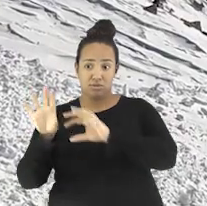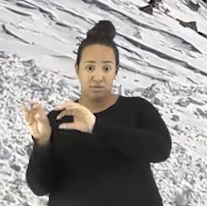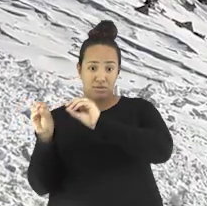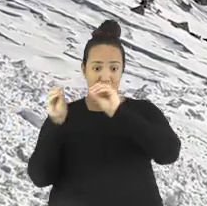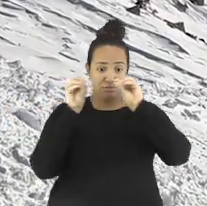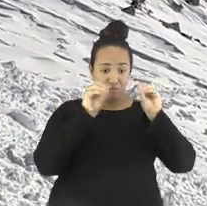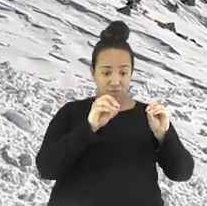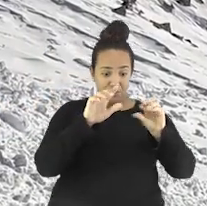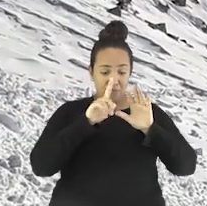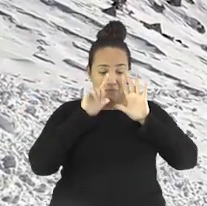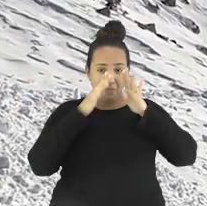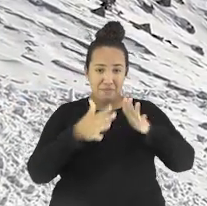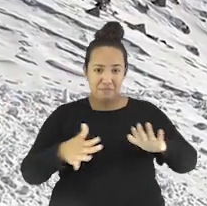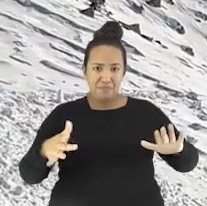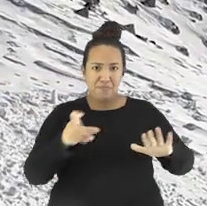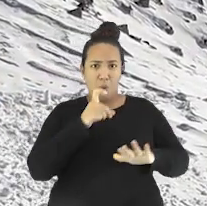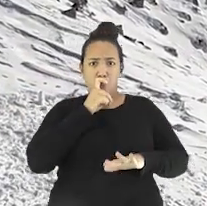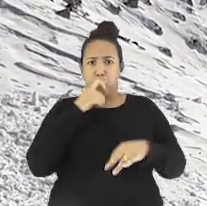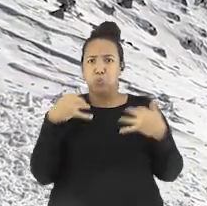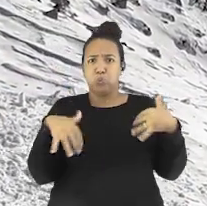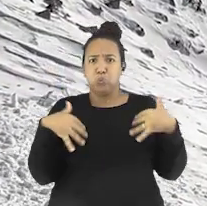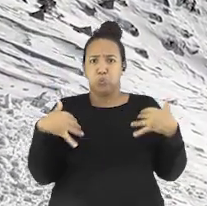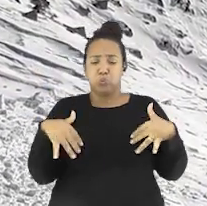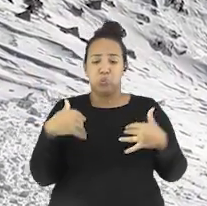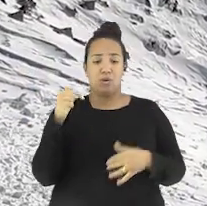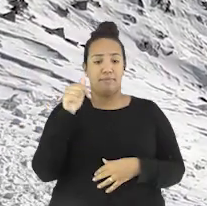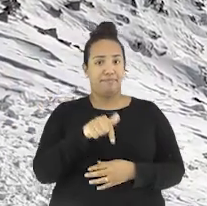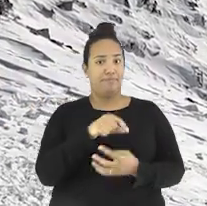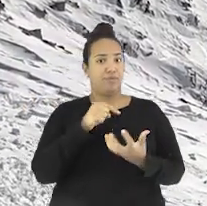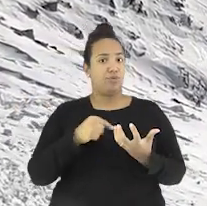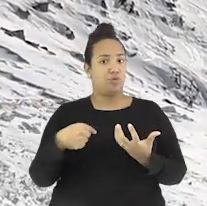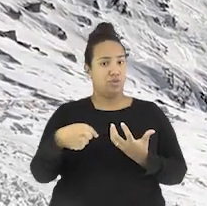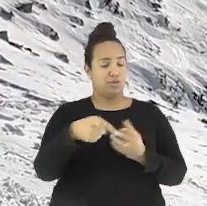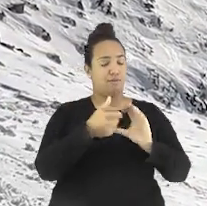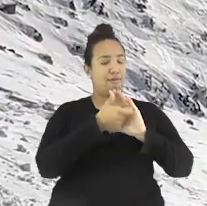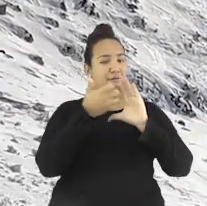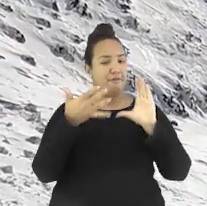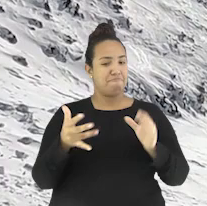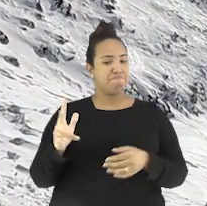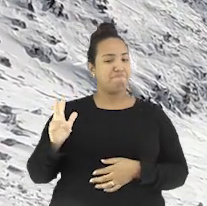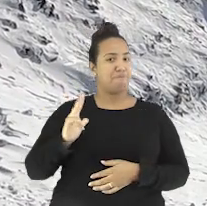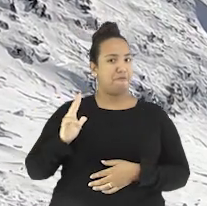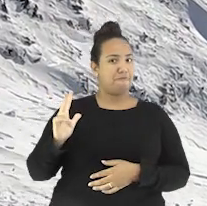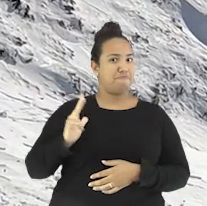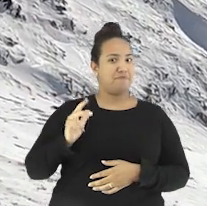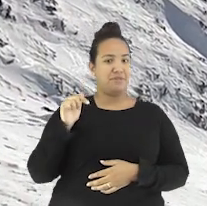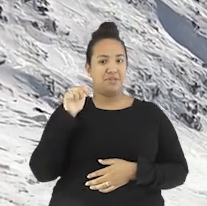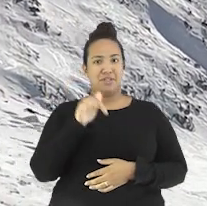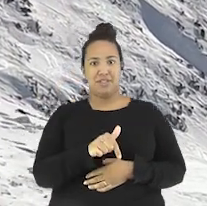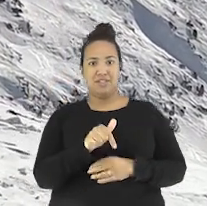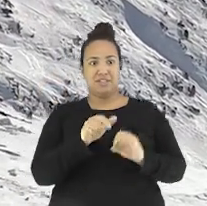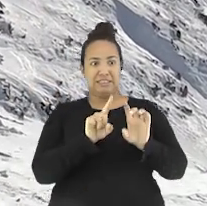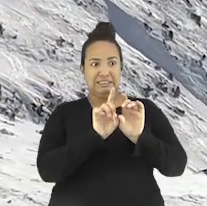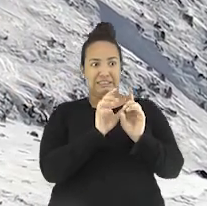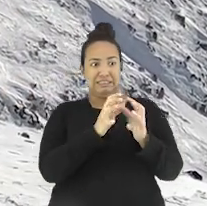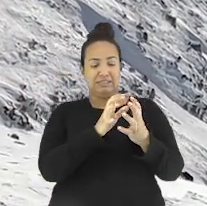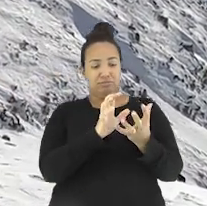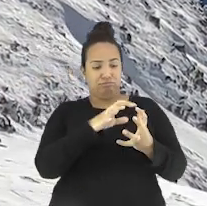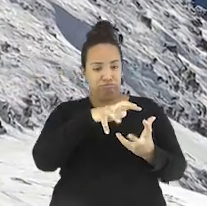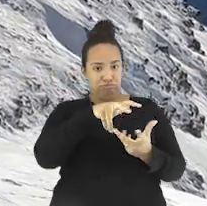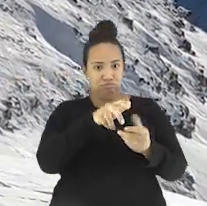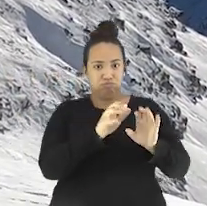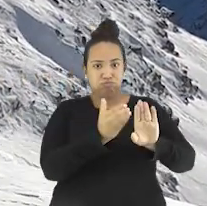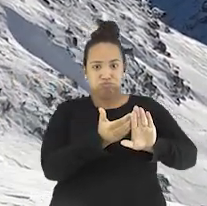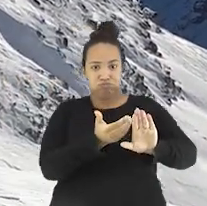aqui. Nesse continente que tem características particulares e dignas de ser um dos extremos da Terra, porque aqui